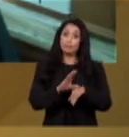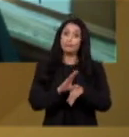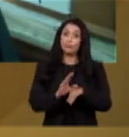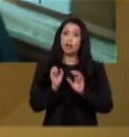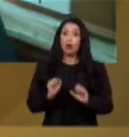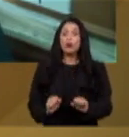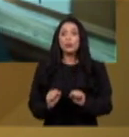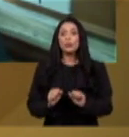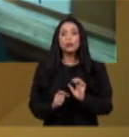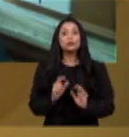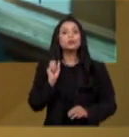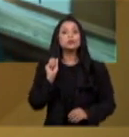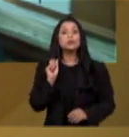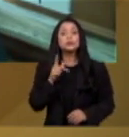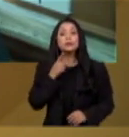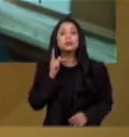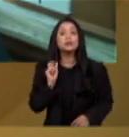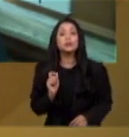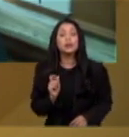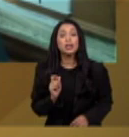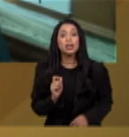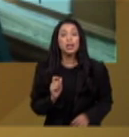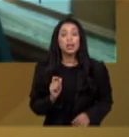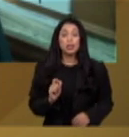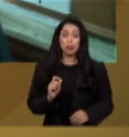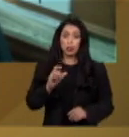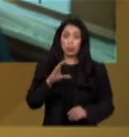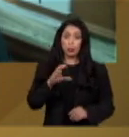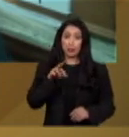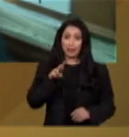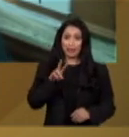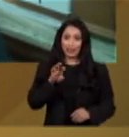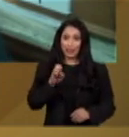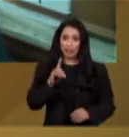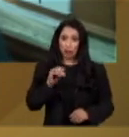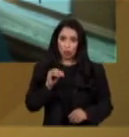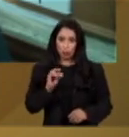dizer que o credor sofrerá uma diminuição